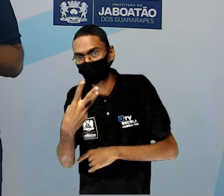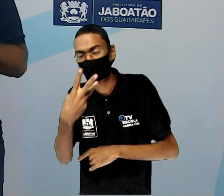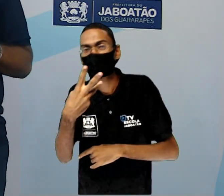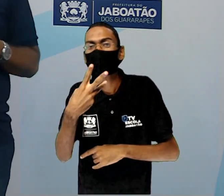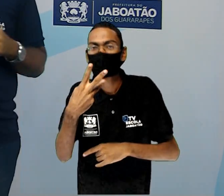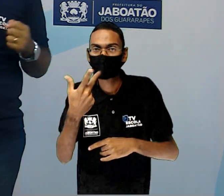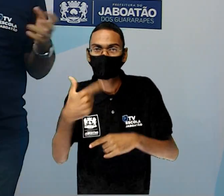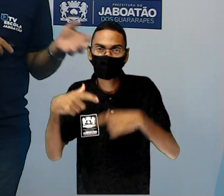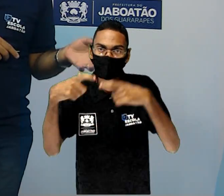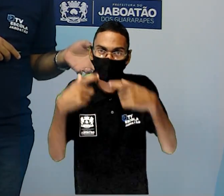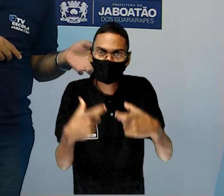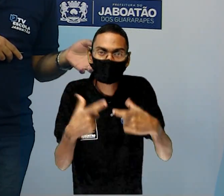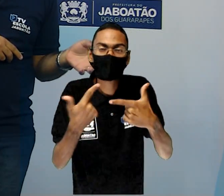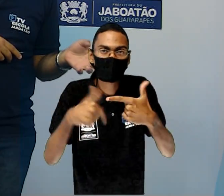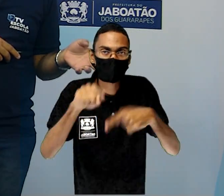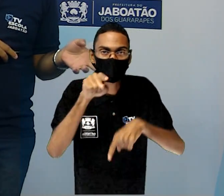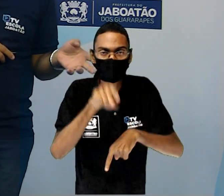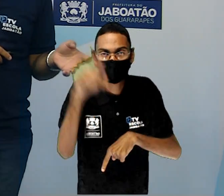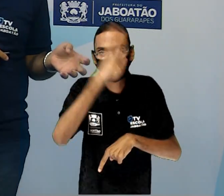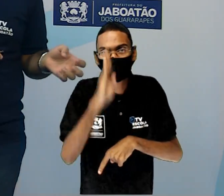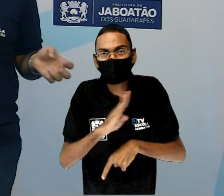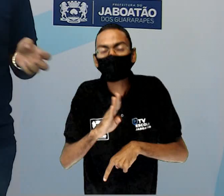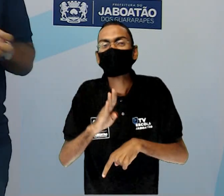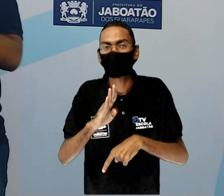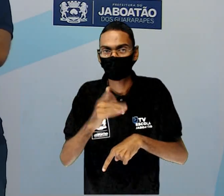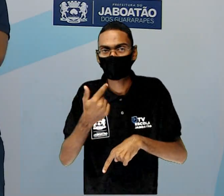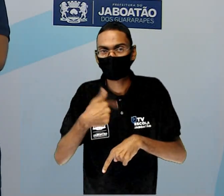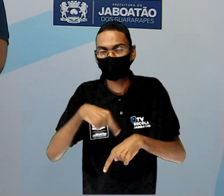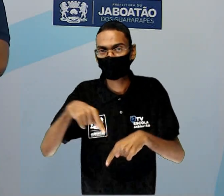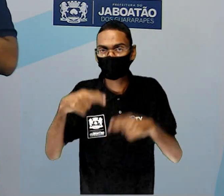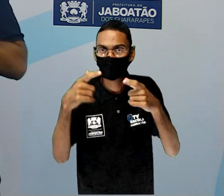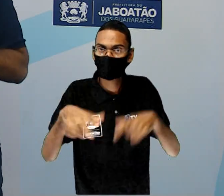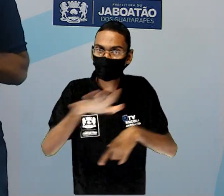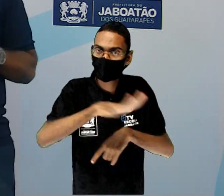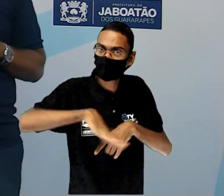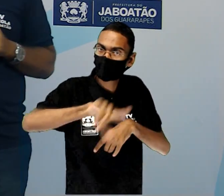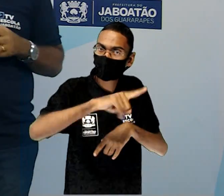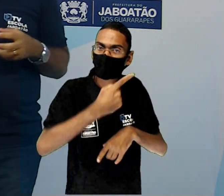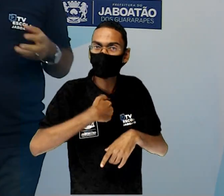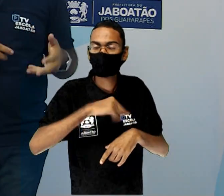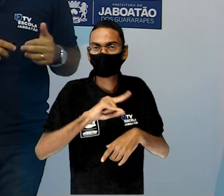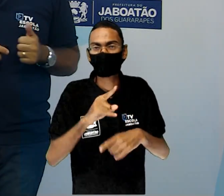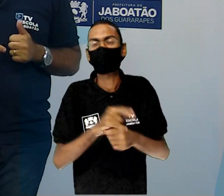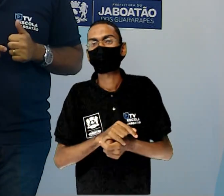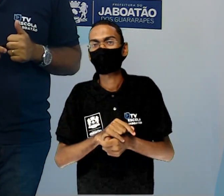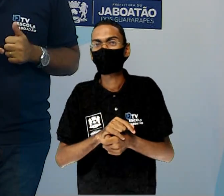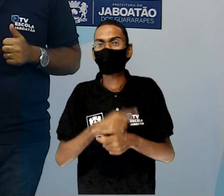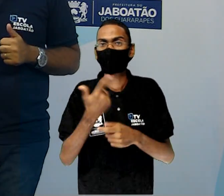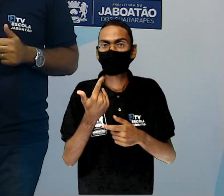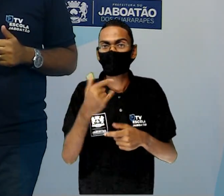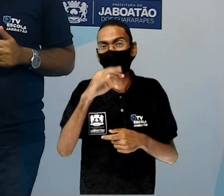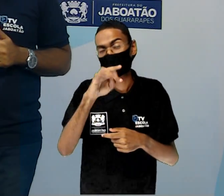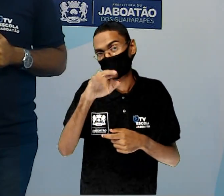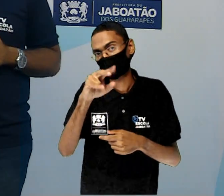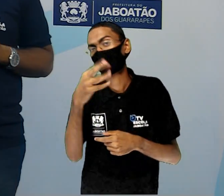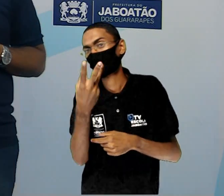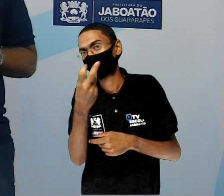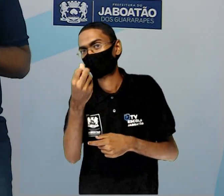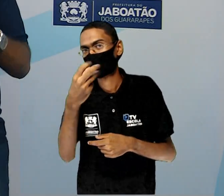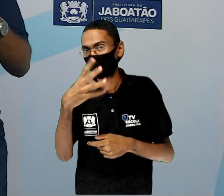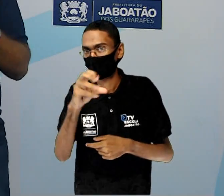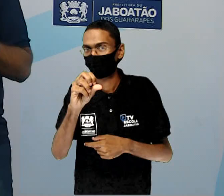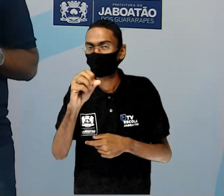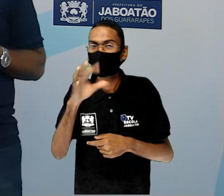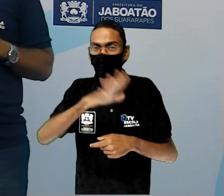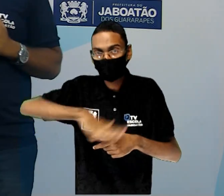né? Então, a gente tem as bacias sedimentares com 64% e os escudos cristalinos com 36% do território. E